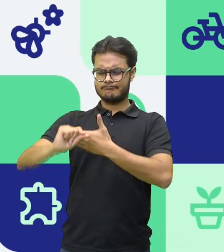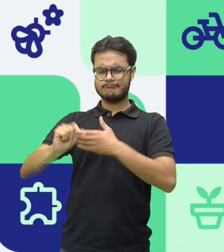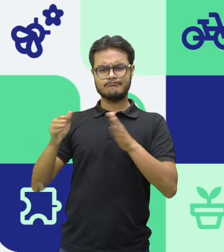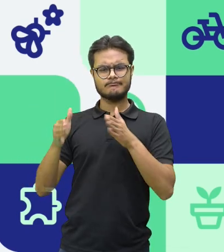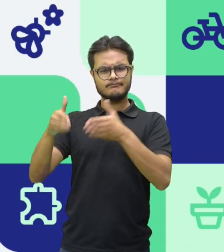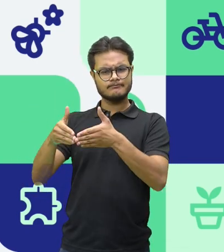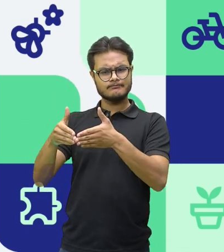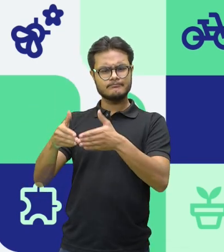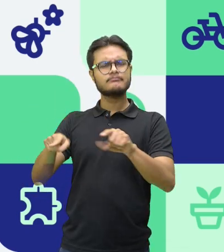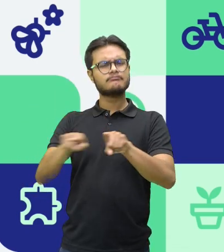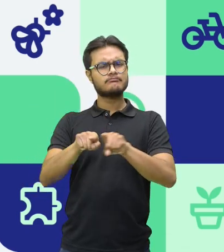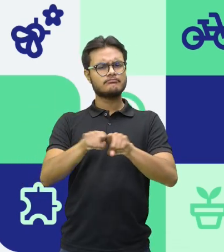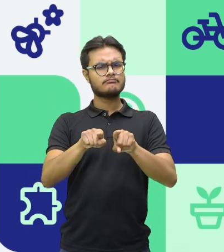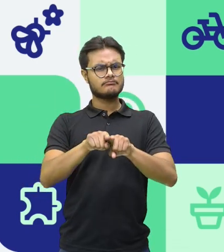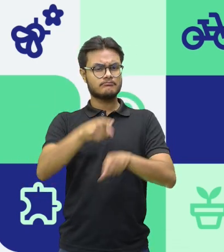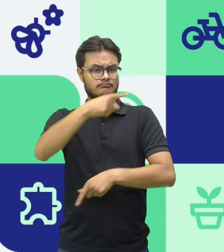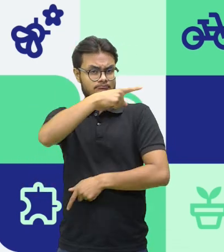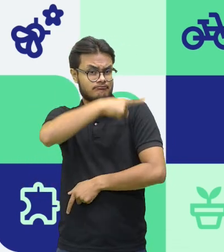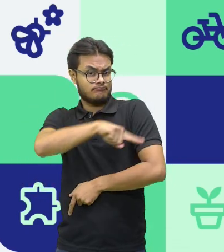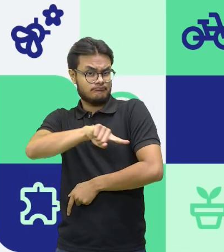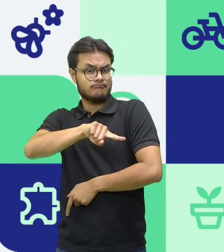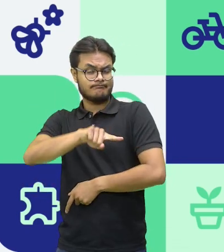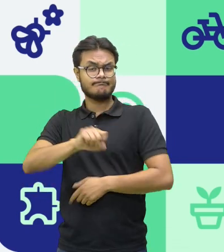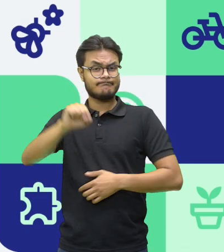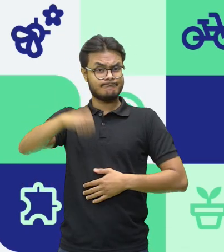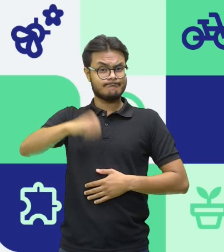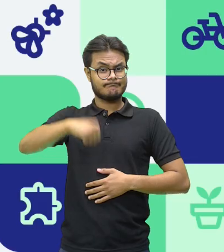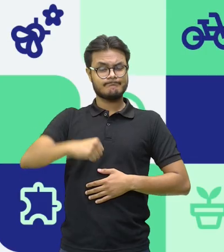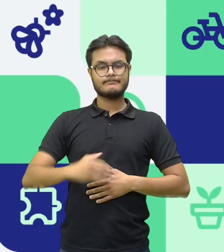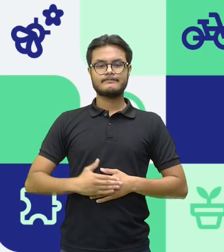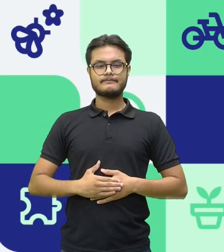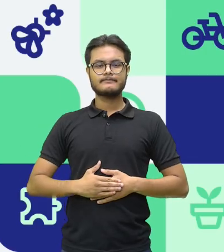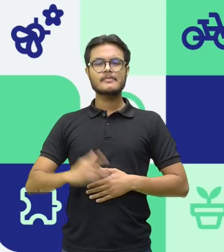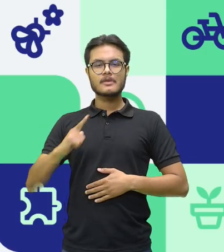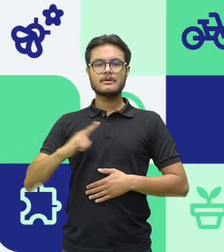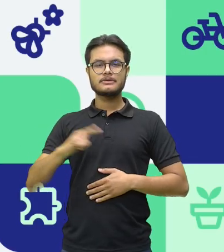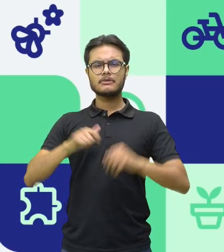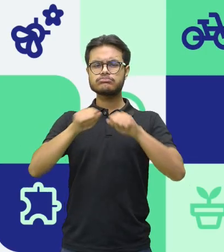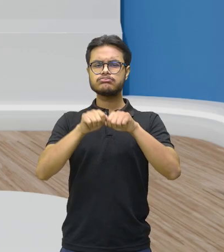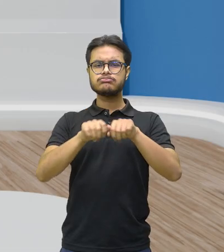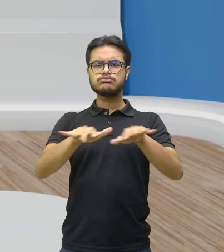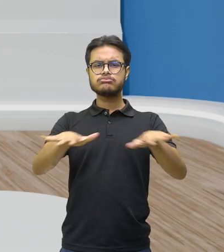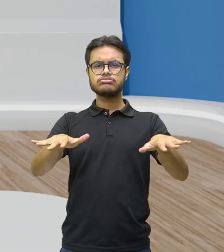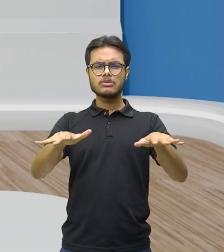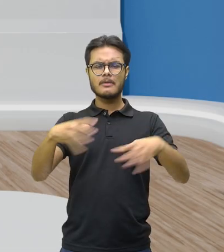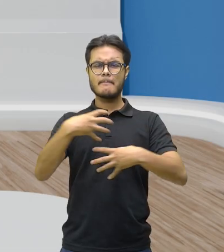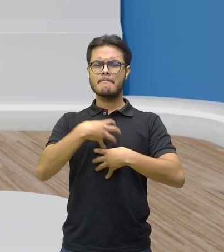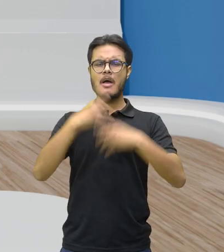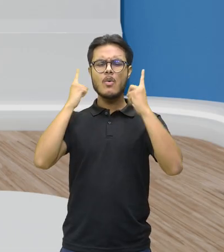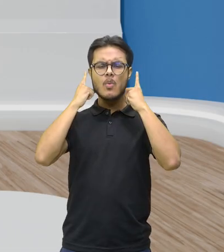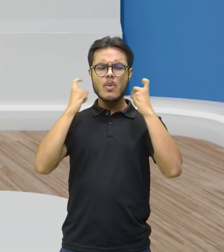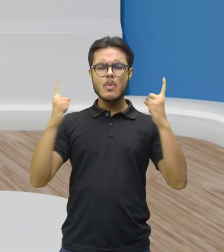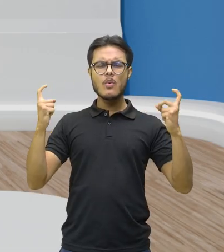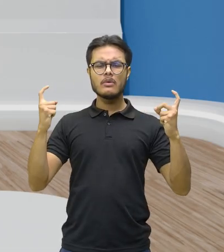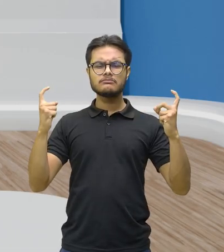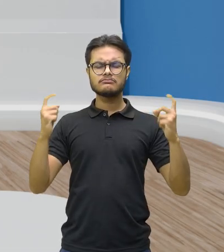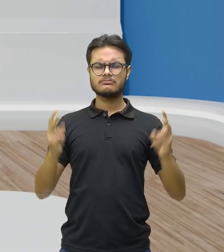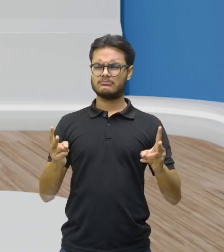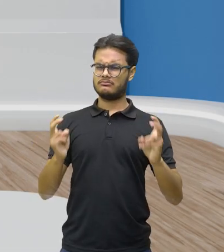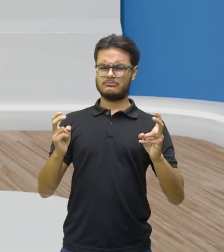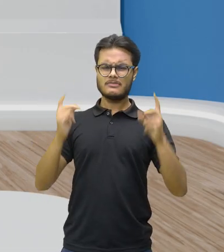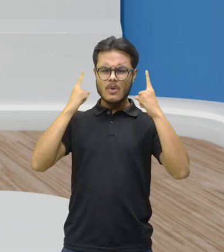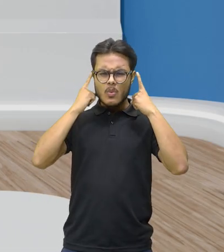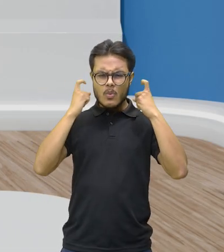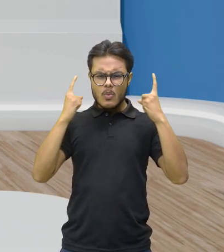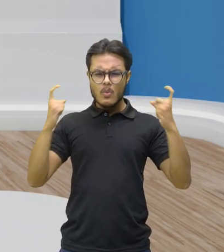do SIS que nós vamos fazer, tá certo? No caso, transmissão e percepção do som. Aí você fica pensando, professor, o som tem a ver